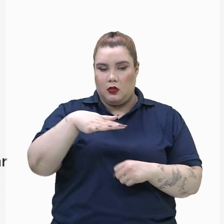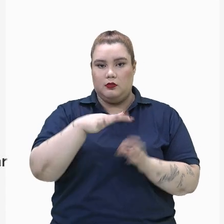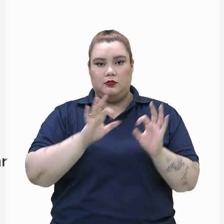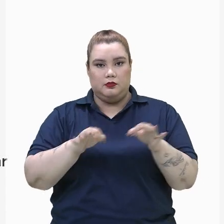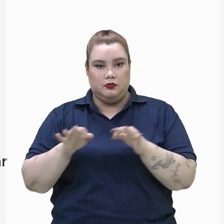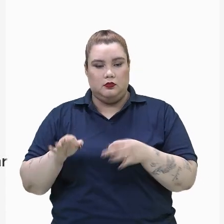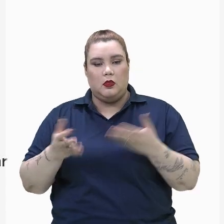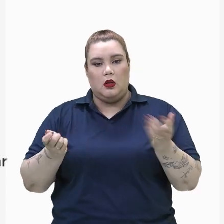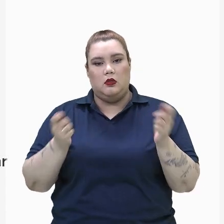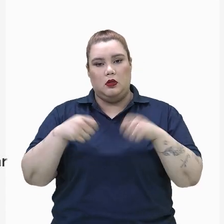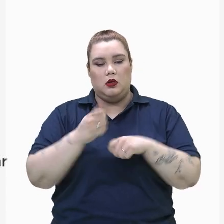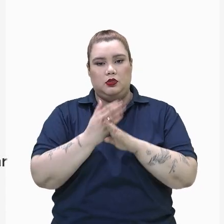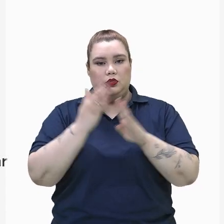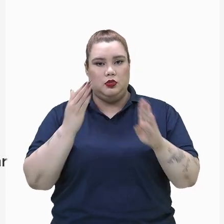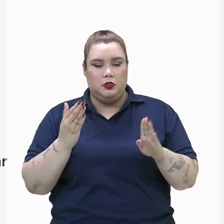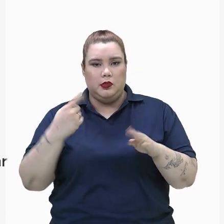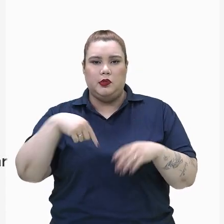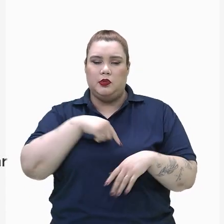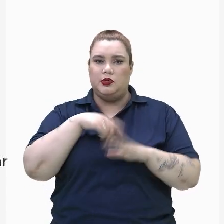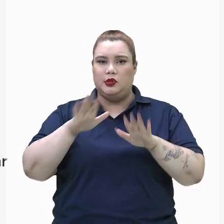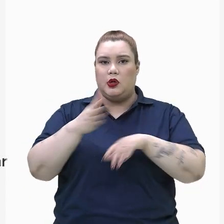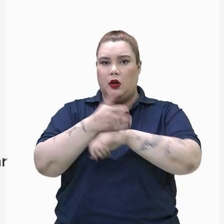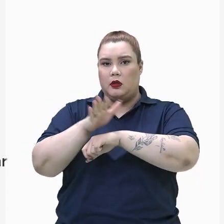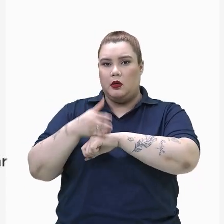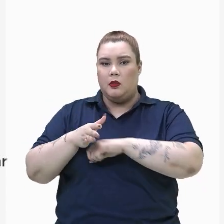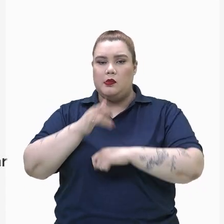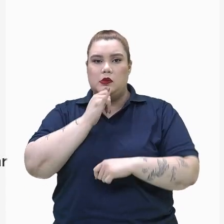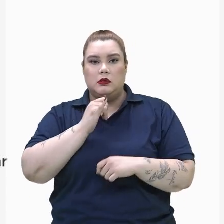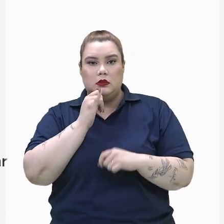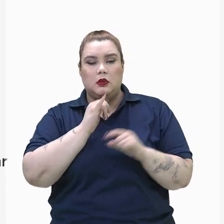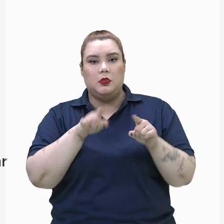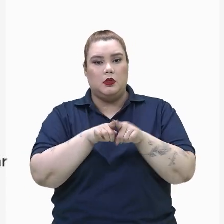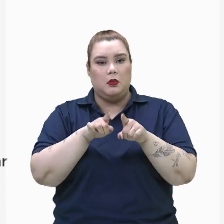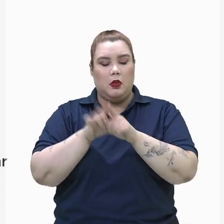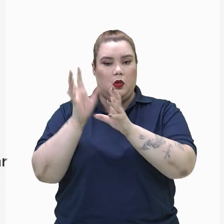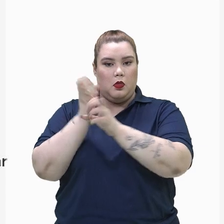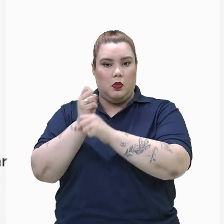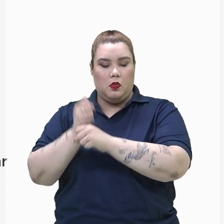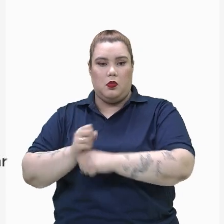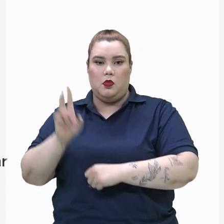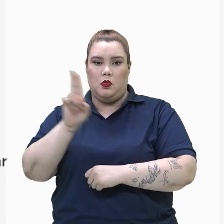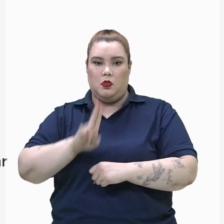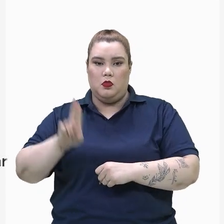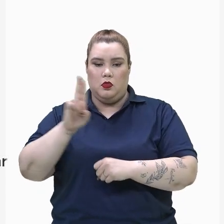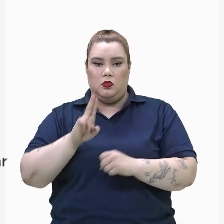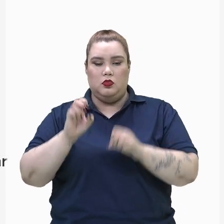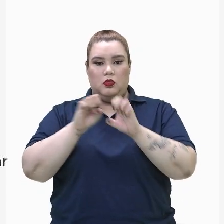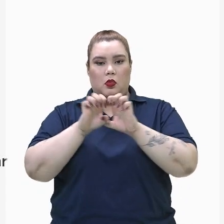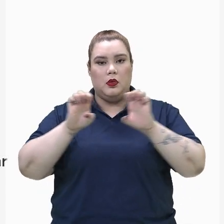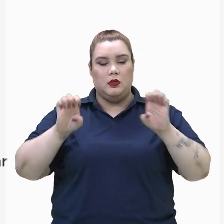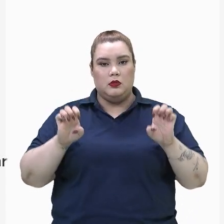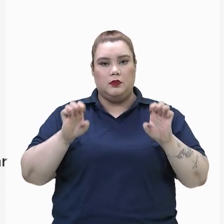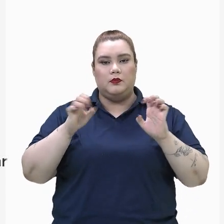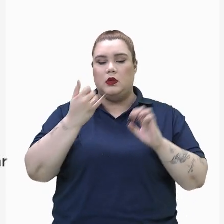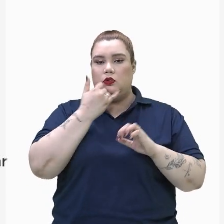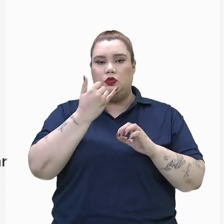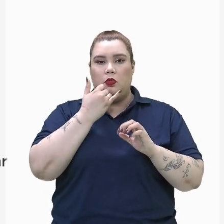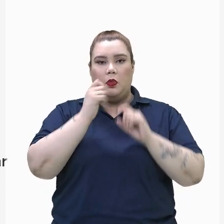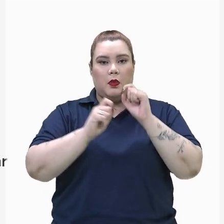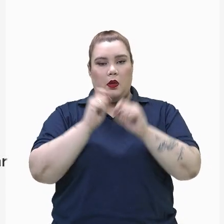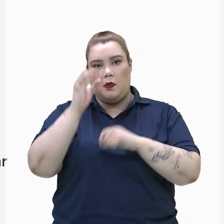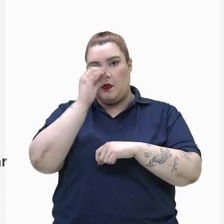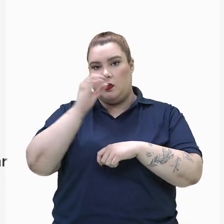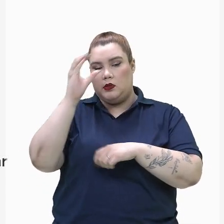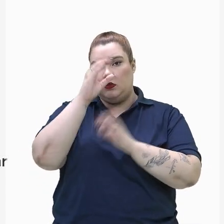Foi um dos exemplos que nós vimos aqui. A gente calculou, tá? Utilizando aí os conhecimentos de matrizes, né? De determinantes, cálculo